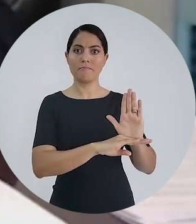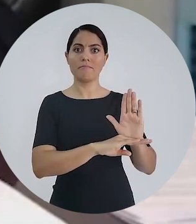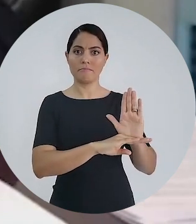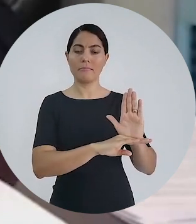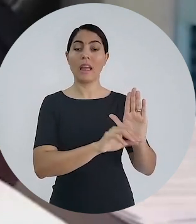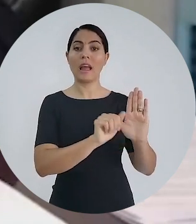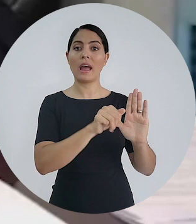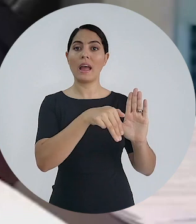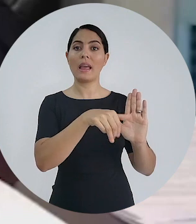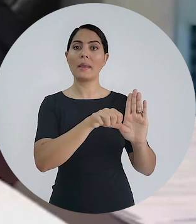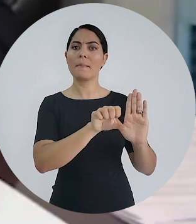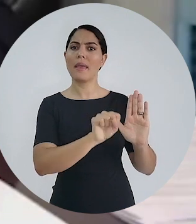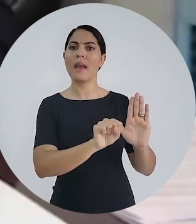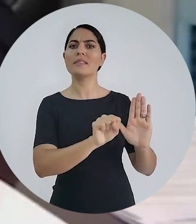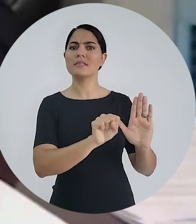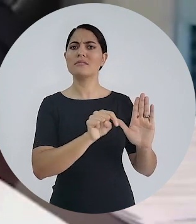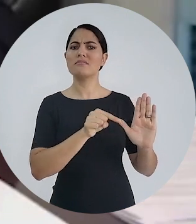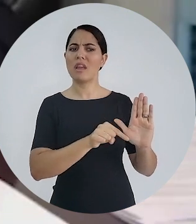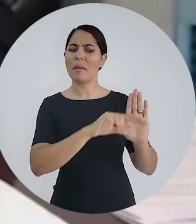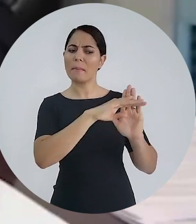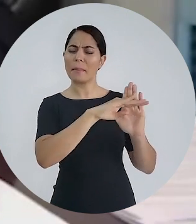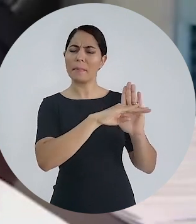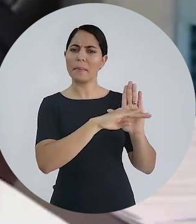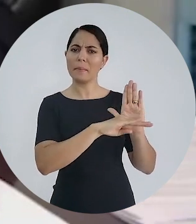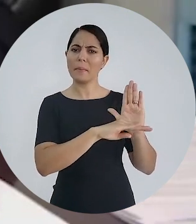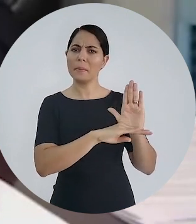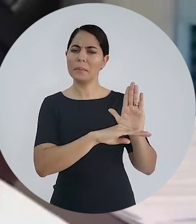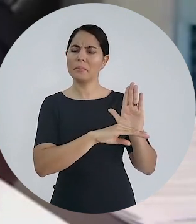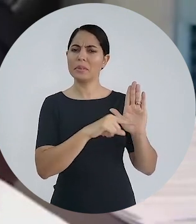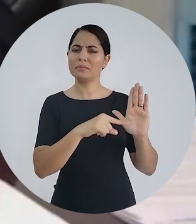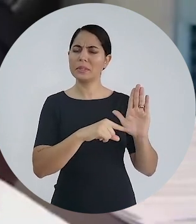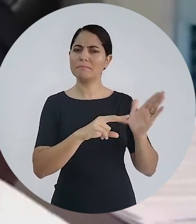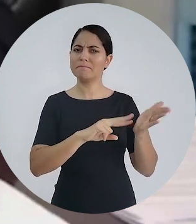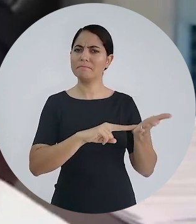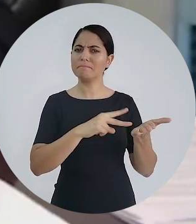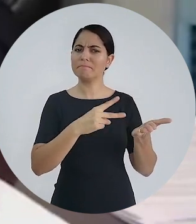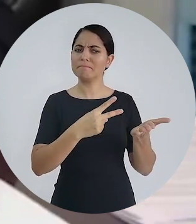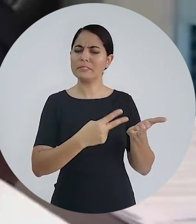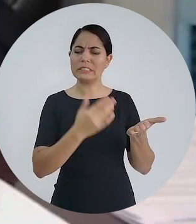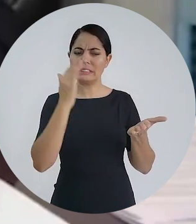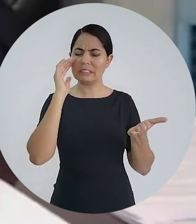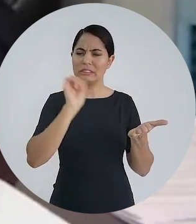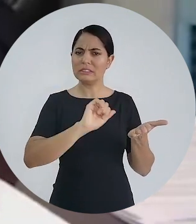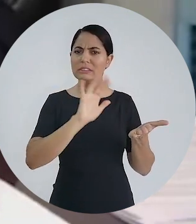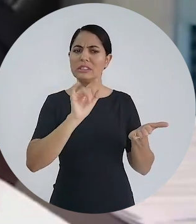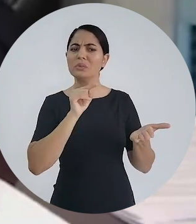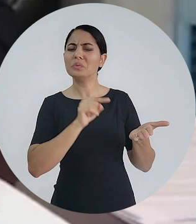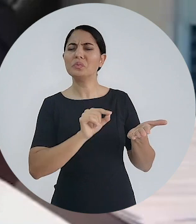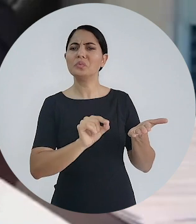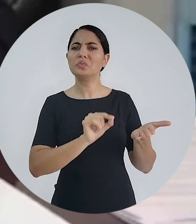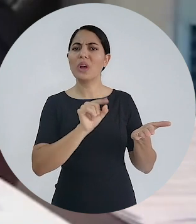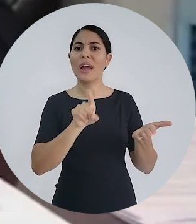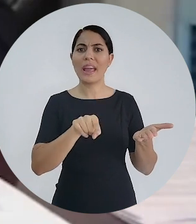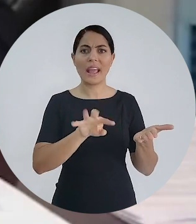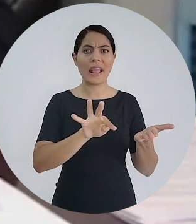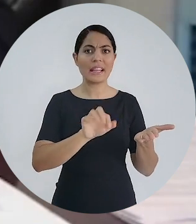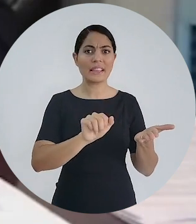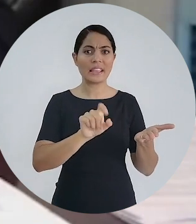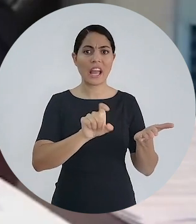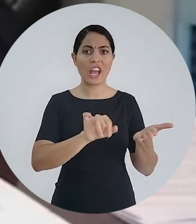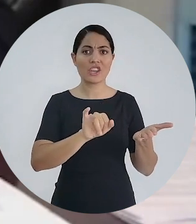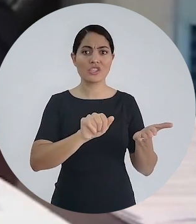ANS. Se o rol da ANS ele deve ser interpretado como um rol que tem sua